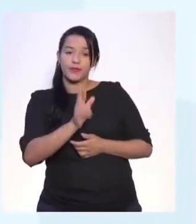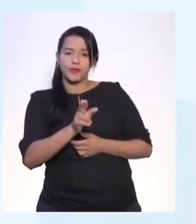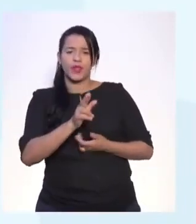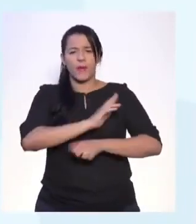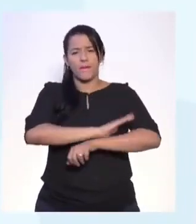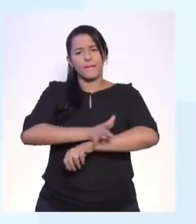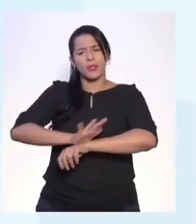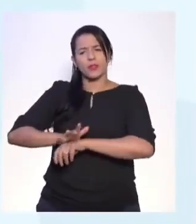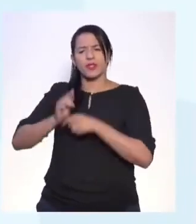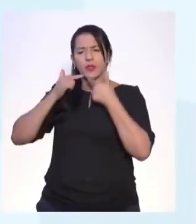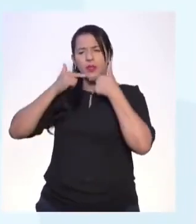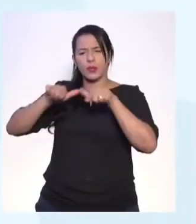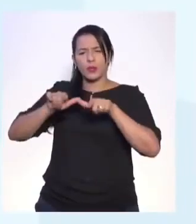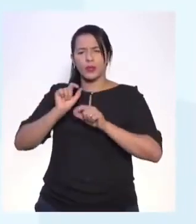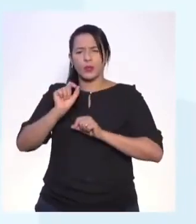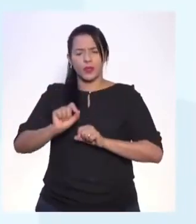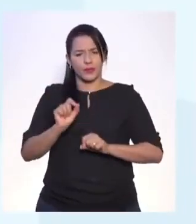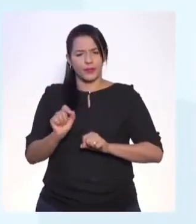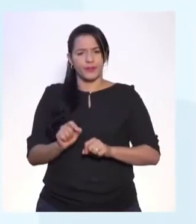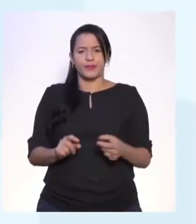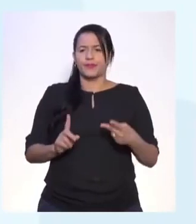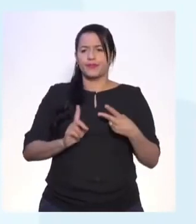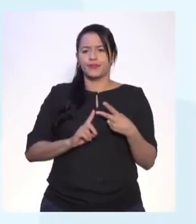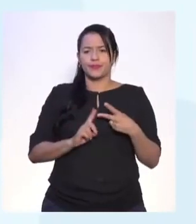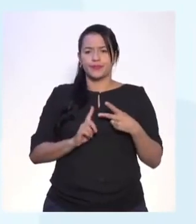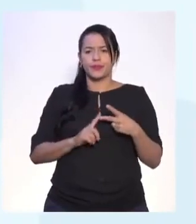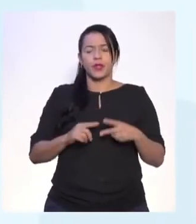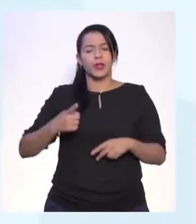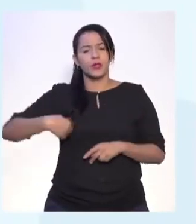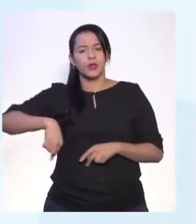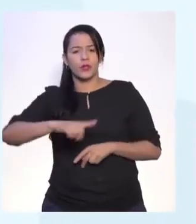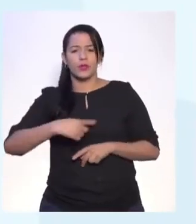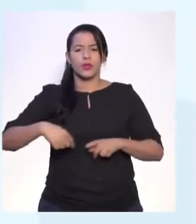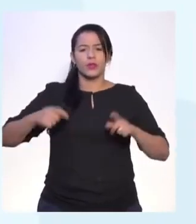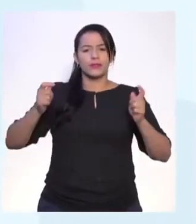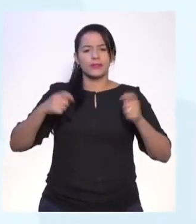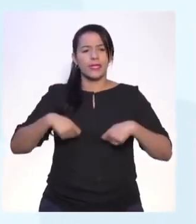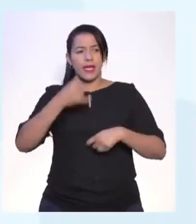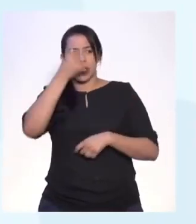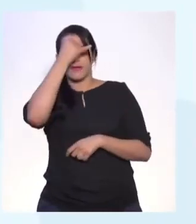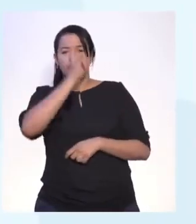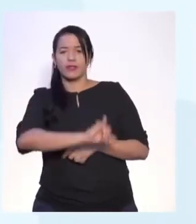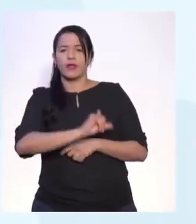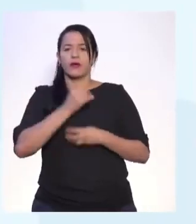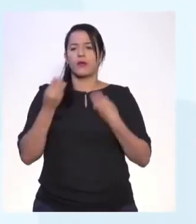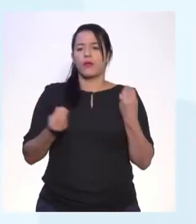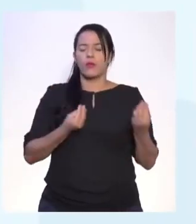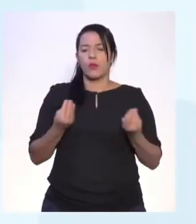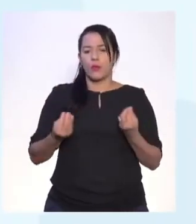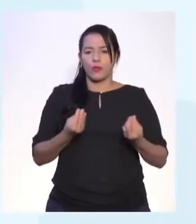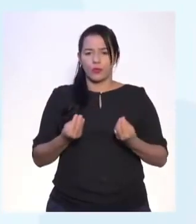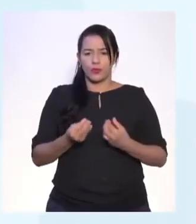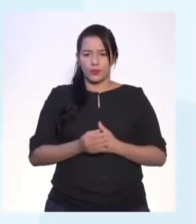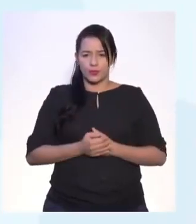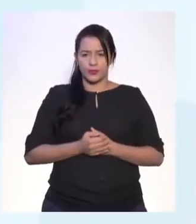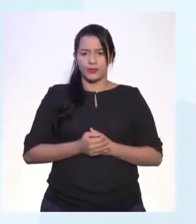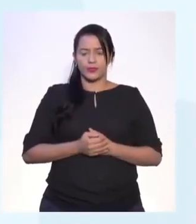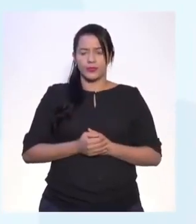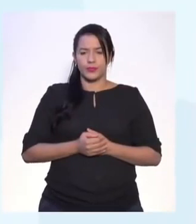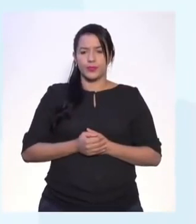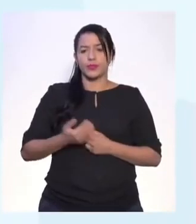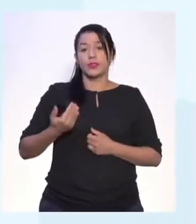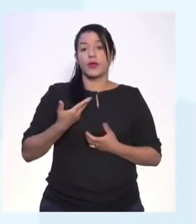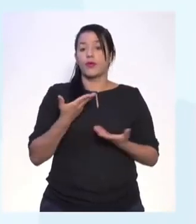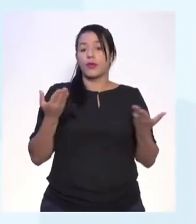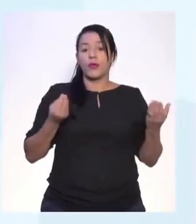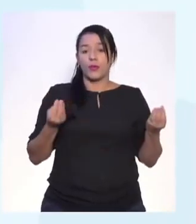linguístico? Tá? E a 2, como podemos combatê-lo, né? Como podemos combater o preconceito linguístico?